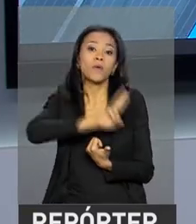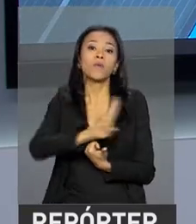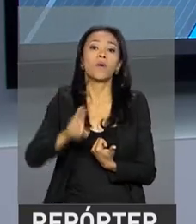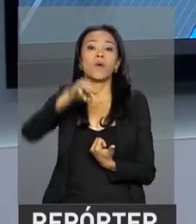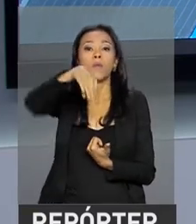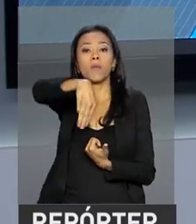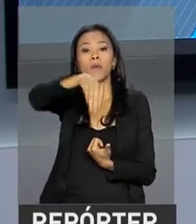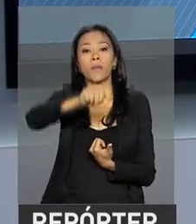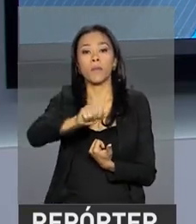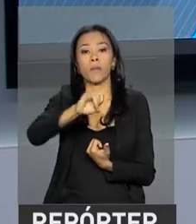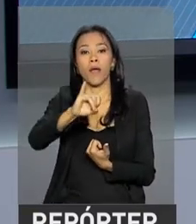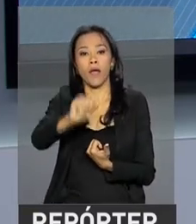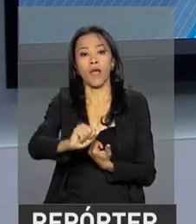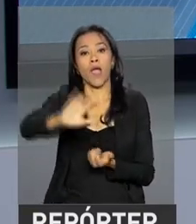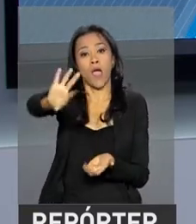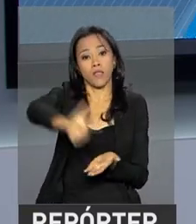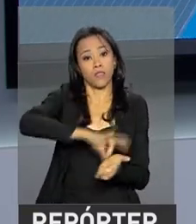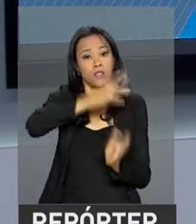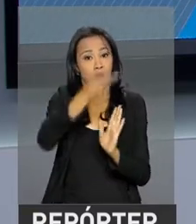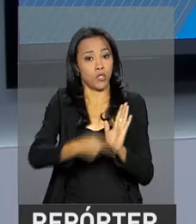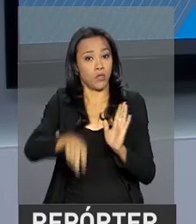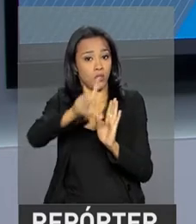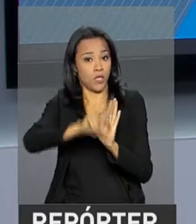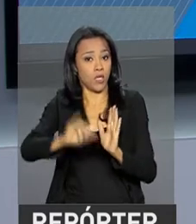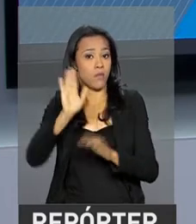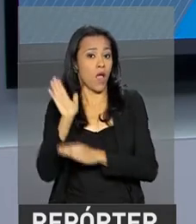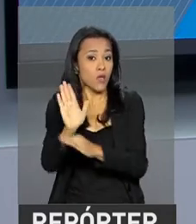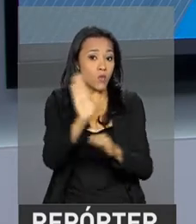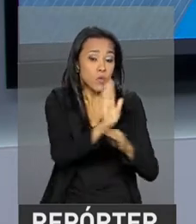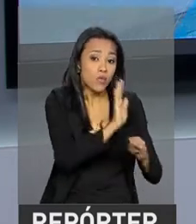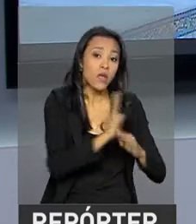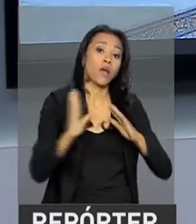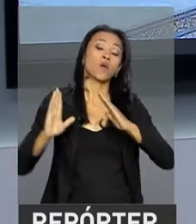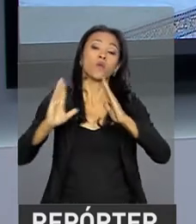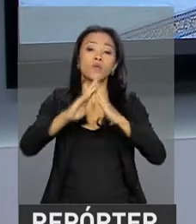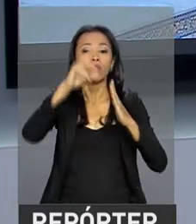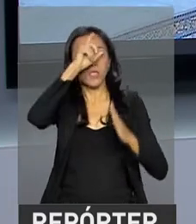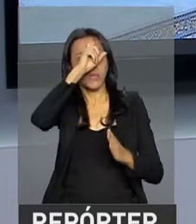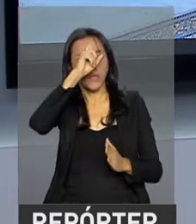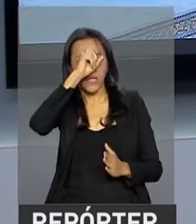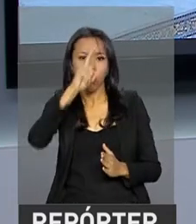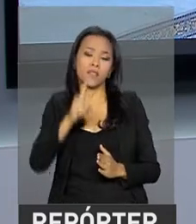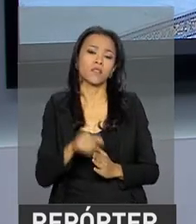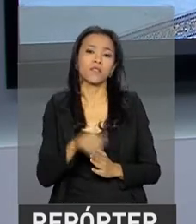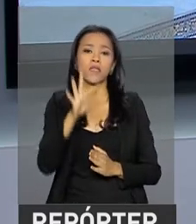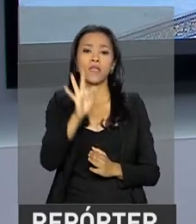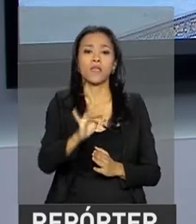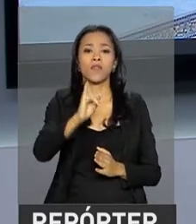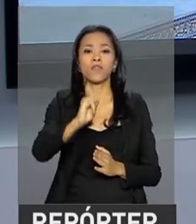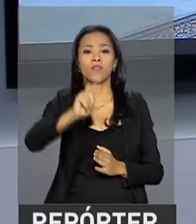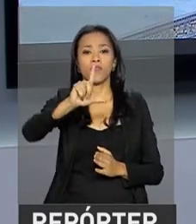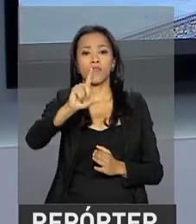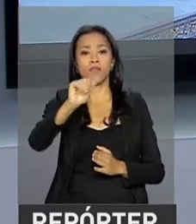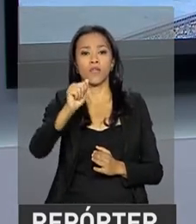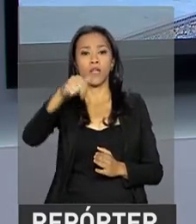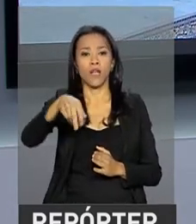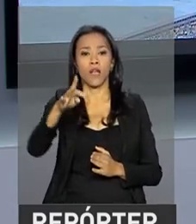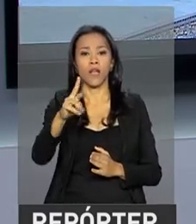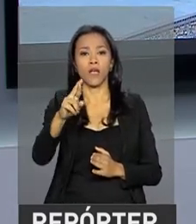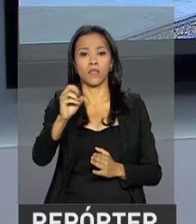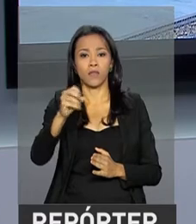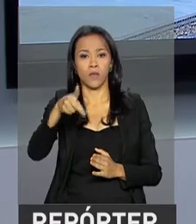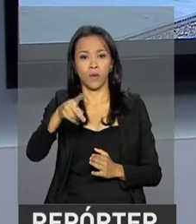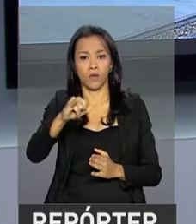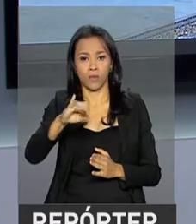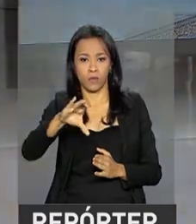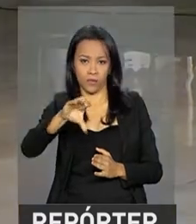lei para beneficiar hospitais filantrópicos. O repórter Ney Pereira traz os detalhes para a gente. Bom dia, Ney. Bom dia, Carol.